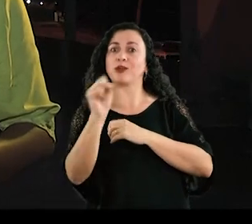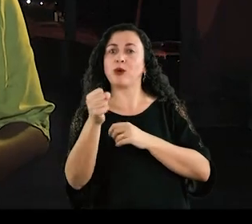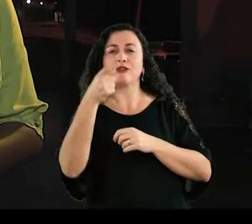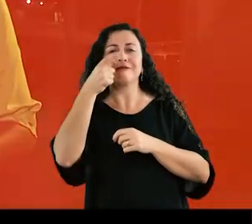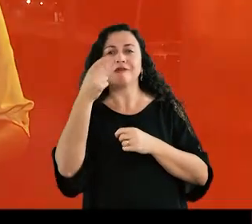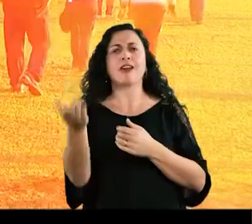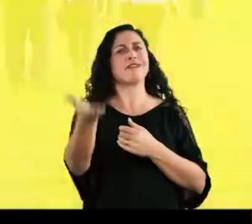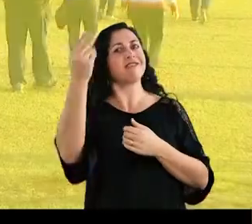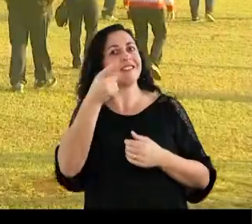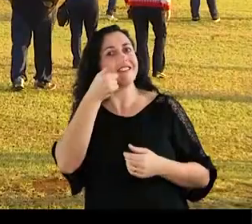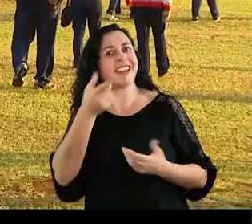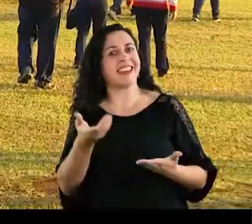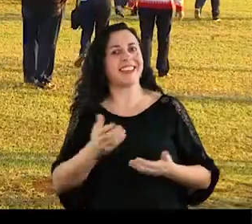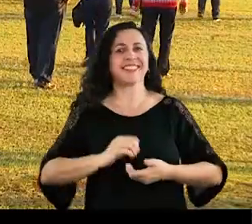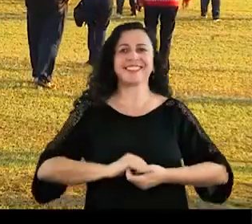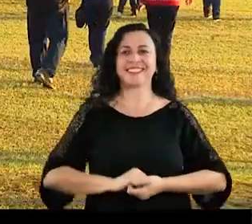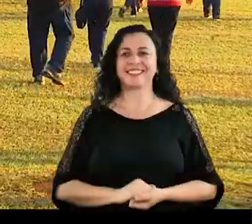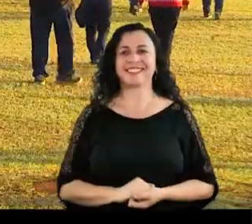gente o vídeo.